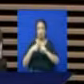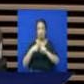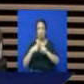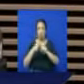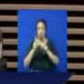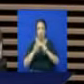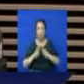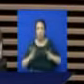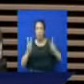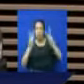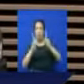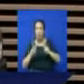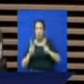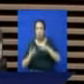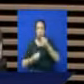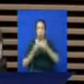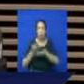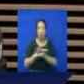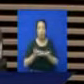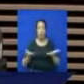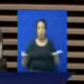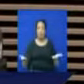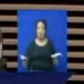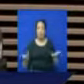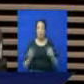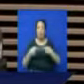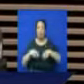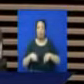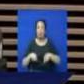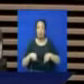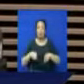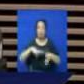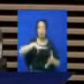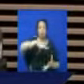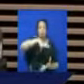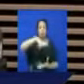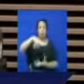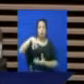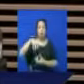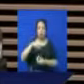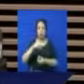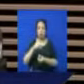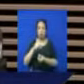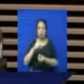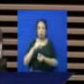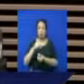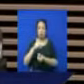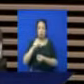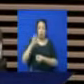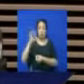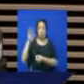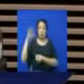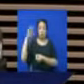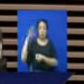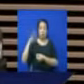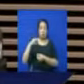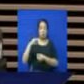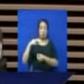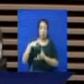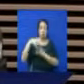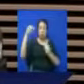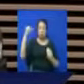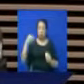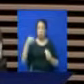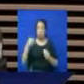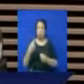aqui está aqui. Mas no mundo espiritual, há uma só igreja. aquela que foi comprada e lavada pelo